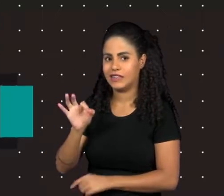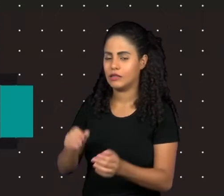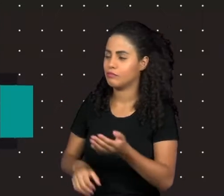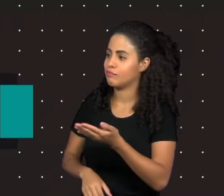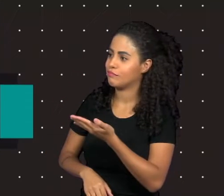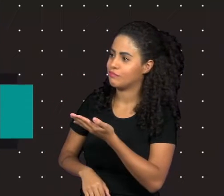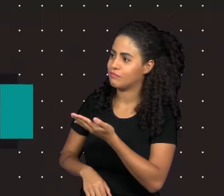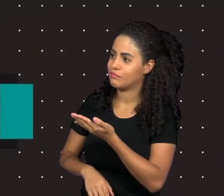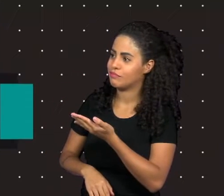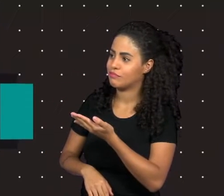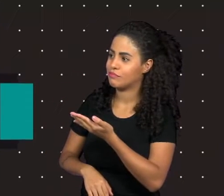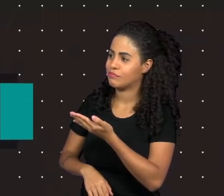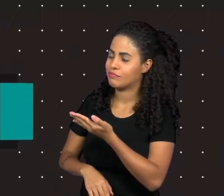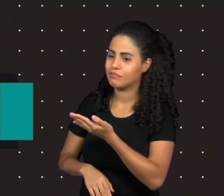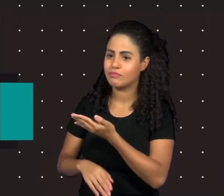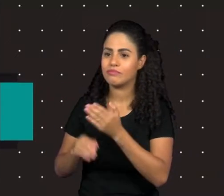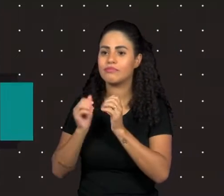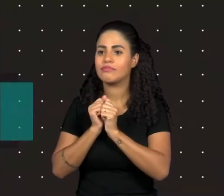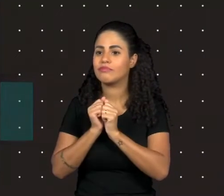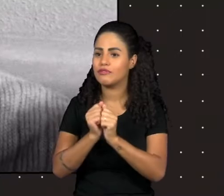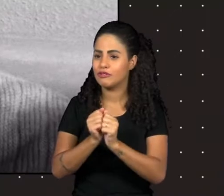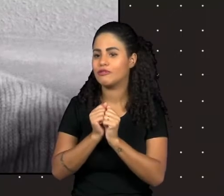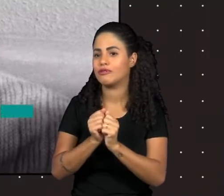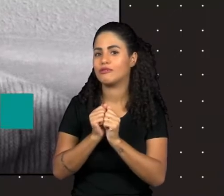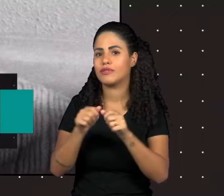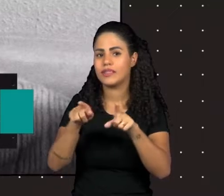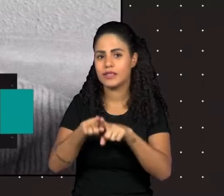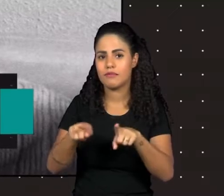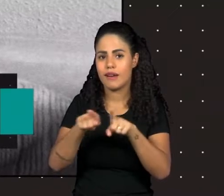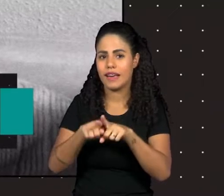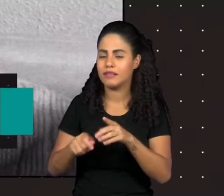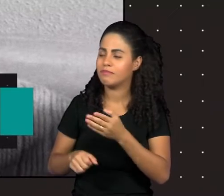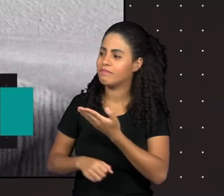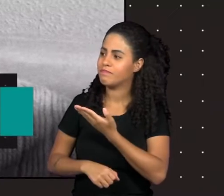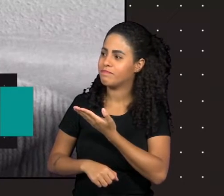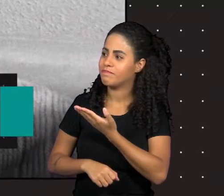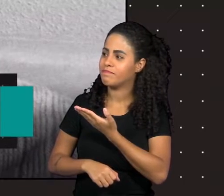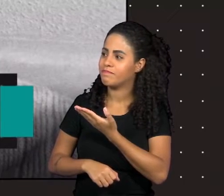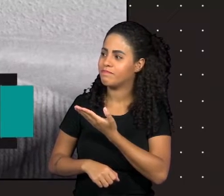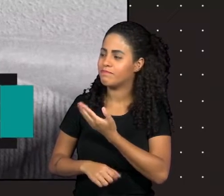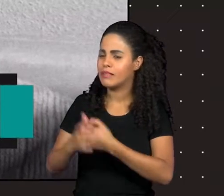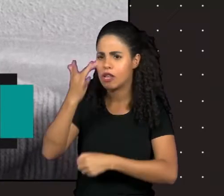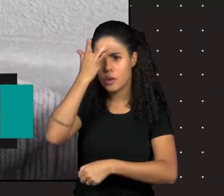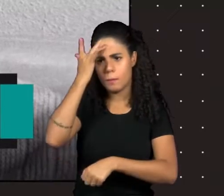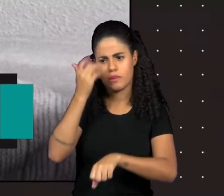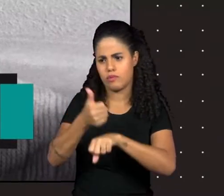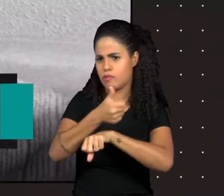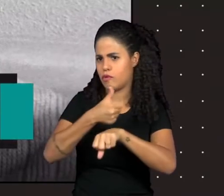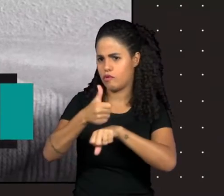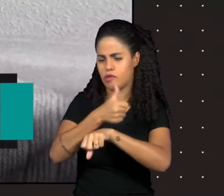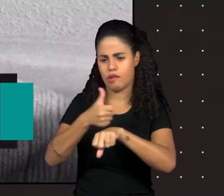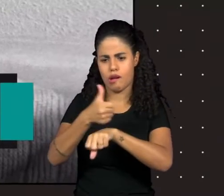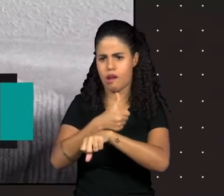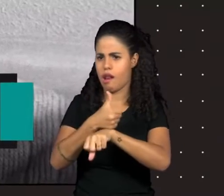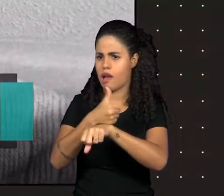Herculano, né? Maestro Paulo Herculano, e profissionais de primeira categoria, devemos muito a eles,